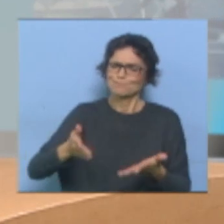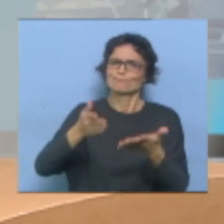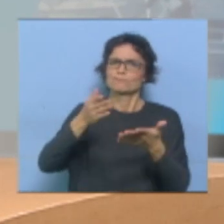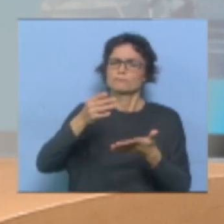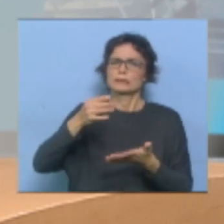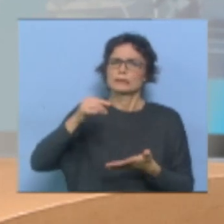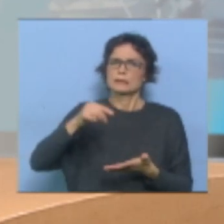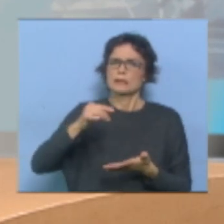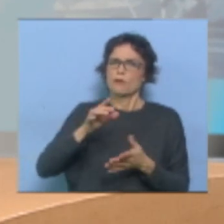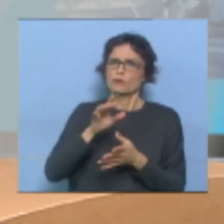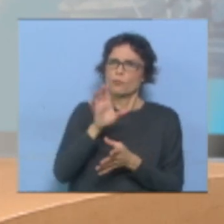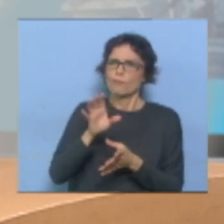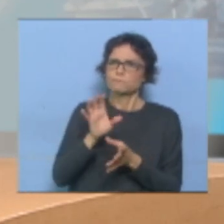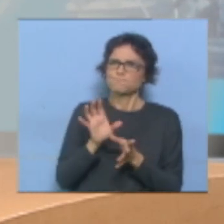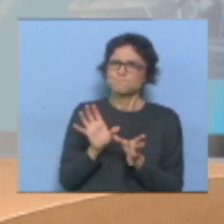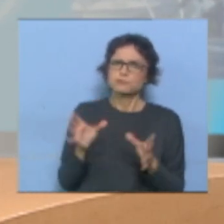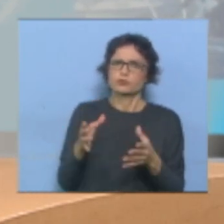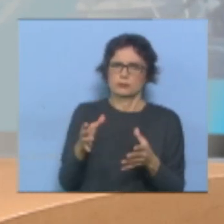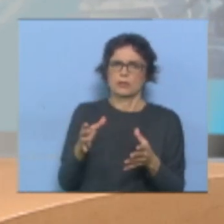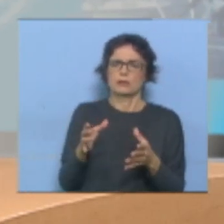forma genérica.